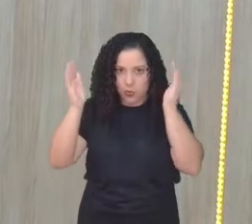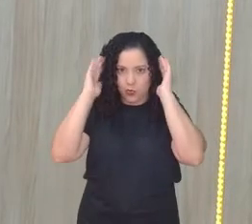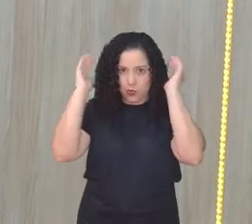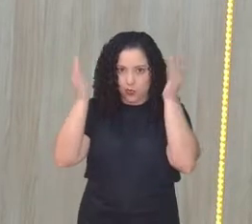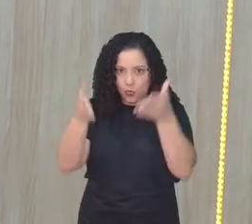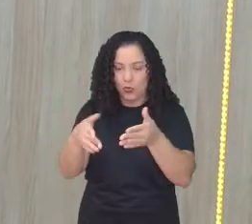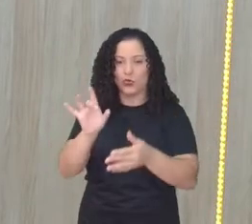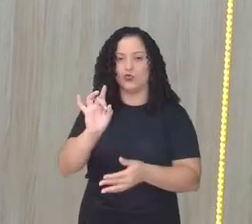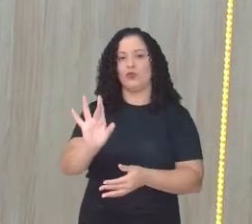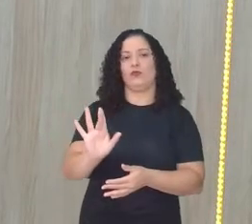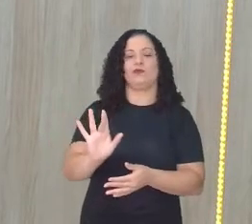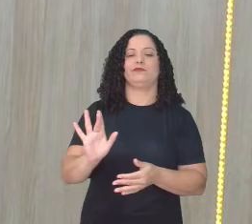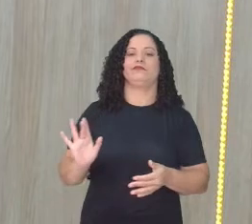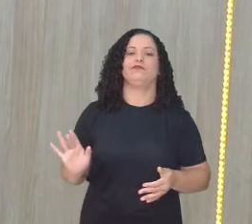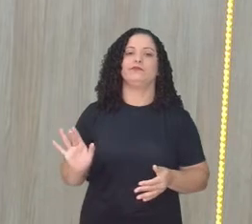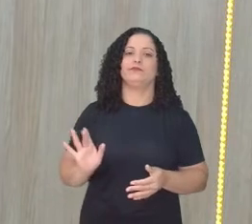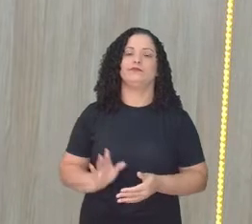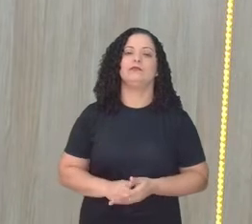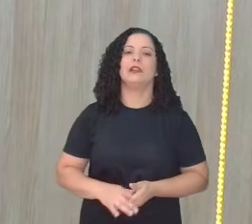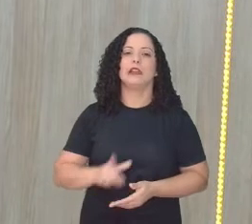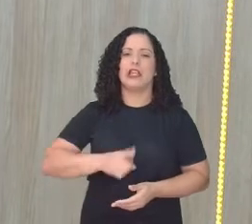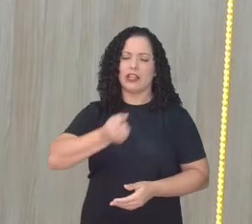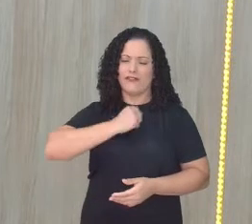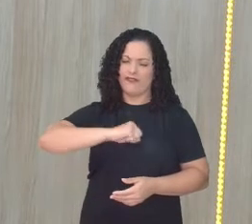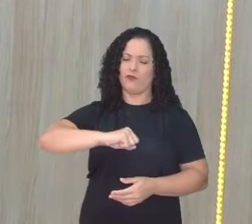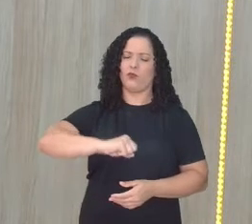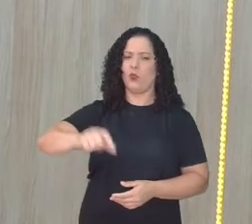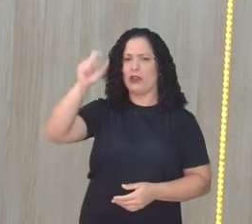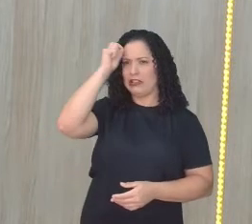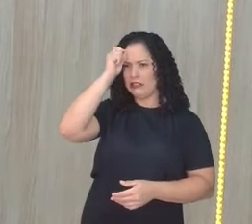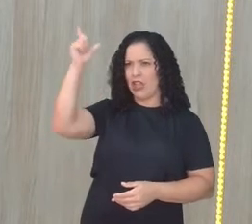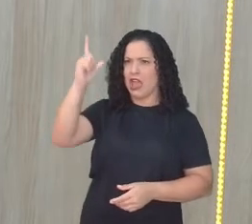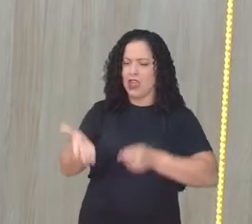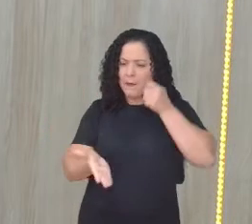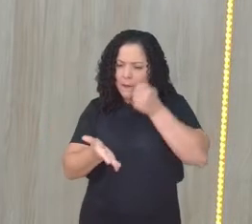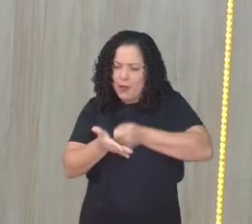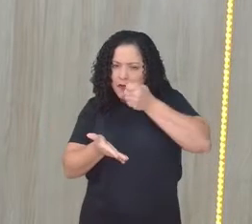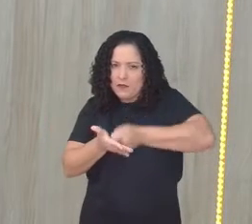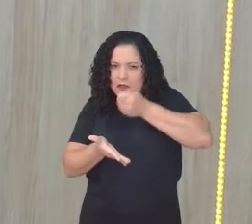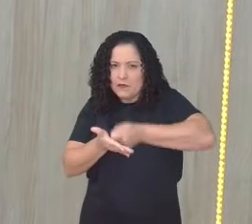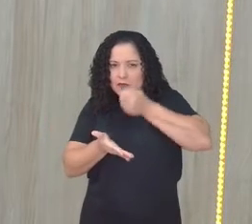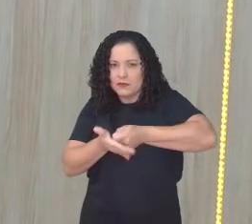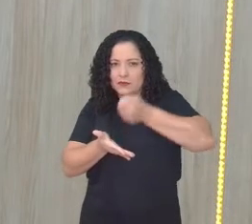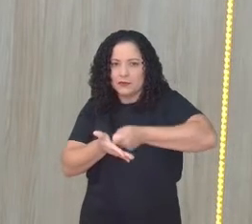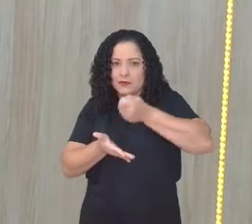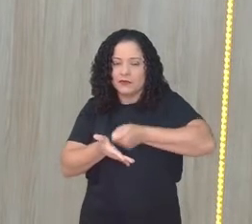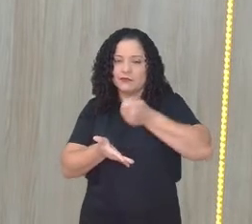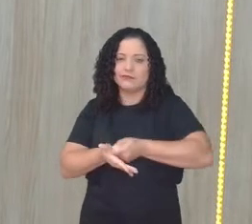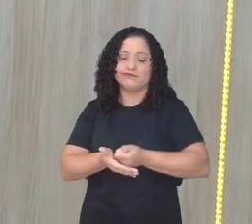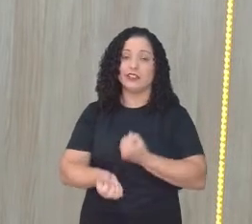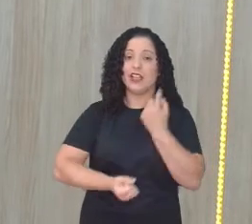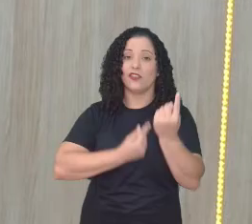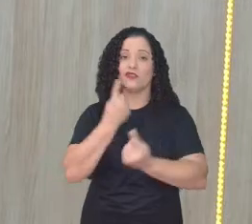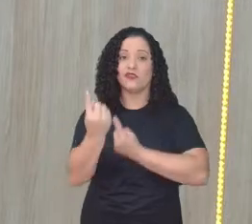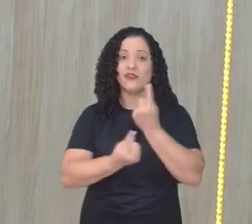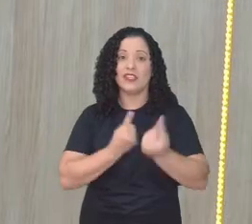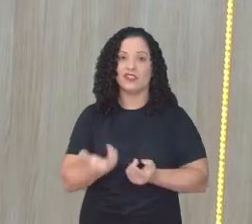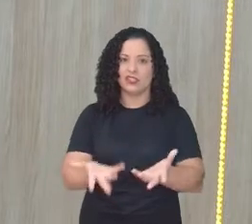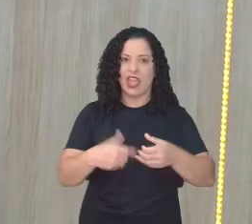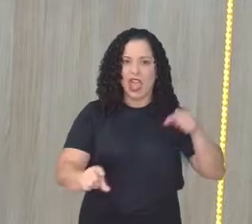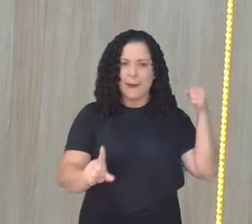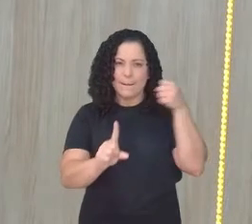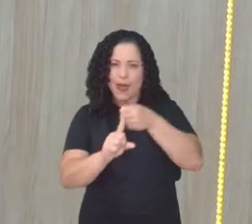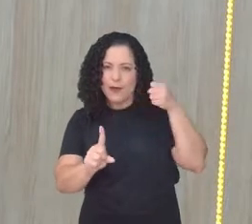do radicalismo, né? Então defendem a ideia de forma tão incisiva, né, que partem muitas vezes inclusive para